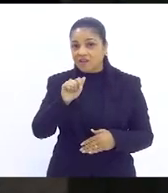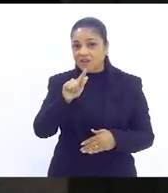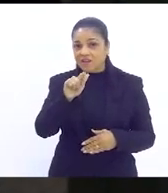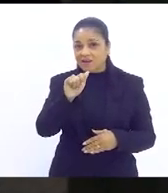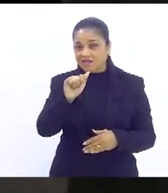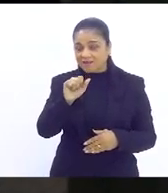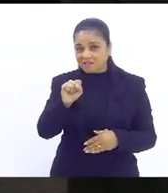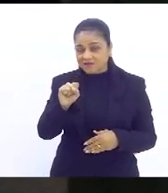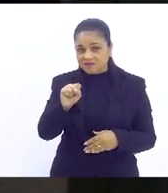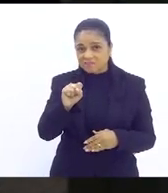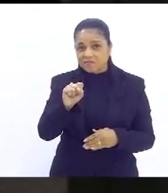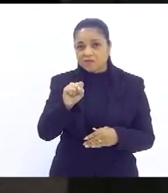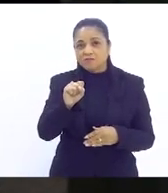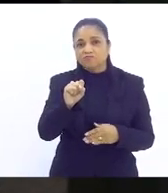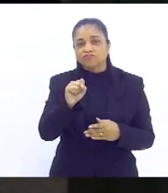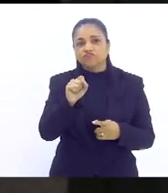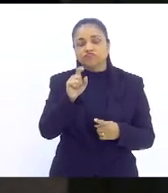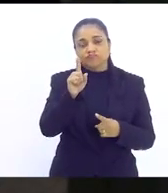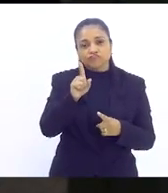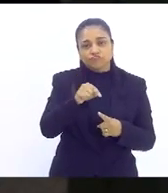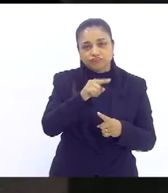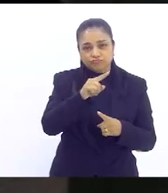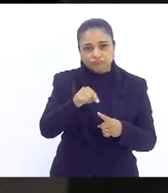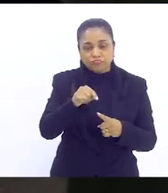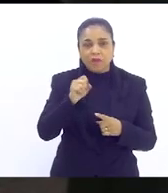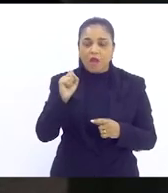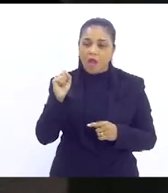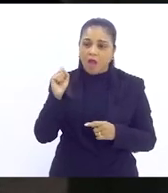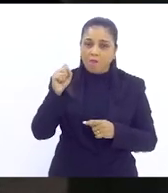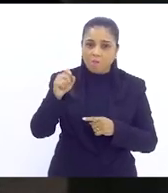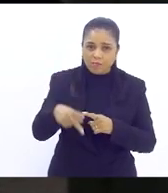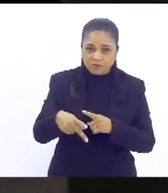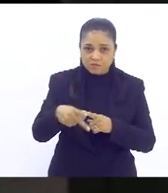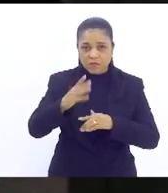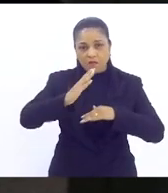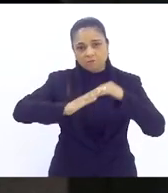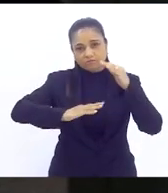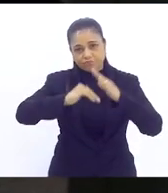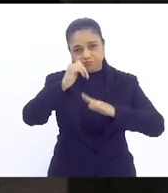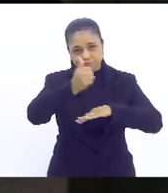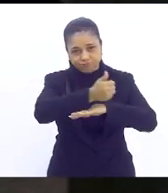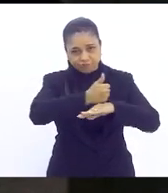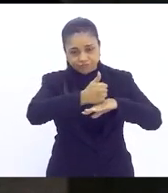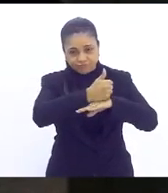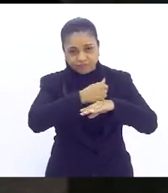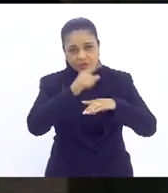extintos cargos à medida que fosse se aposentando ou morrendo